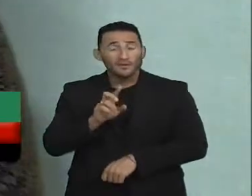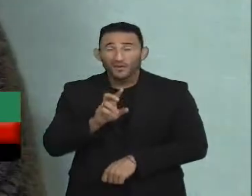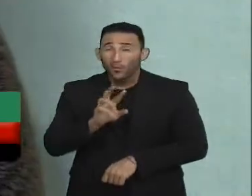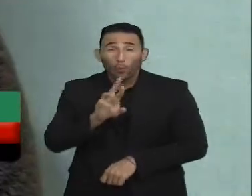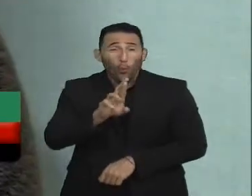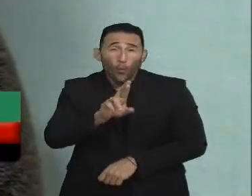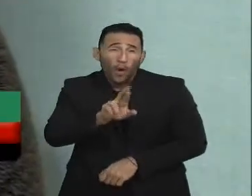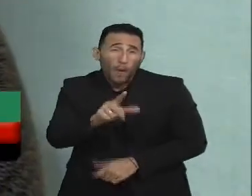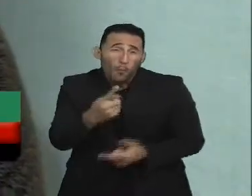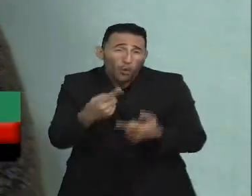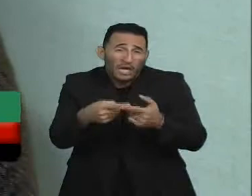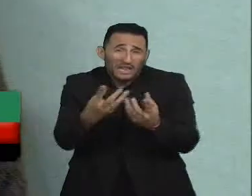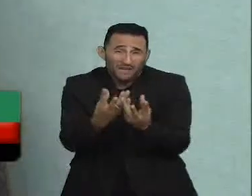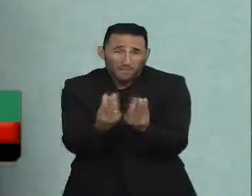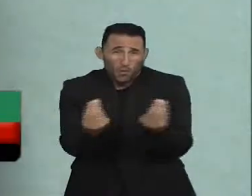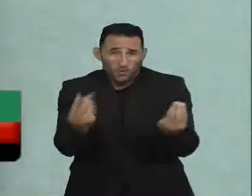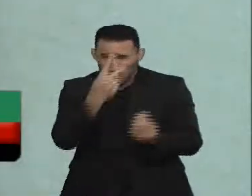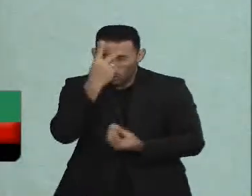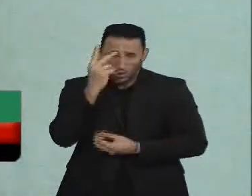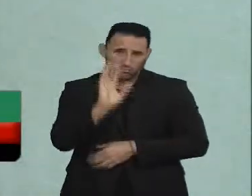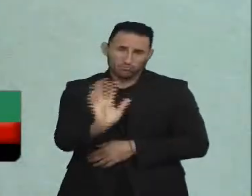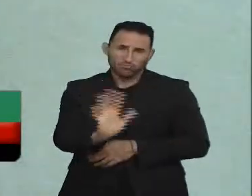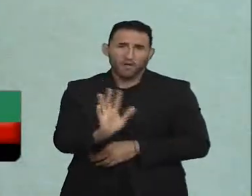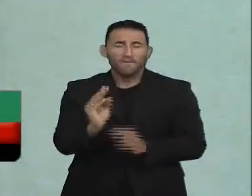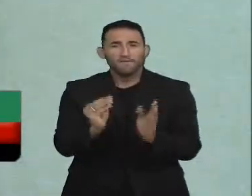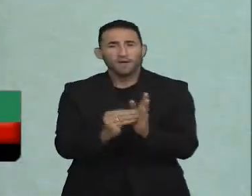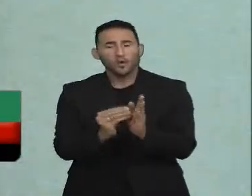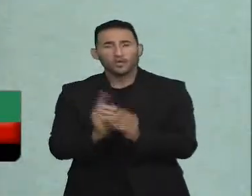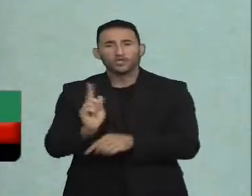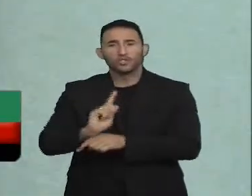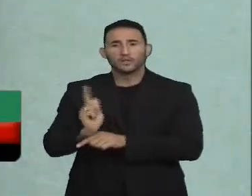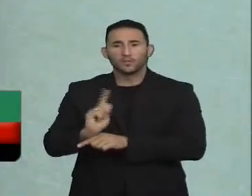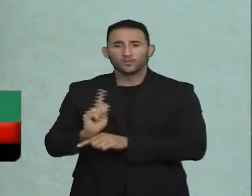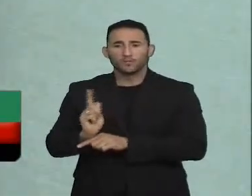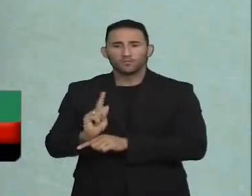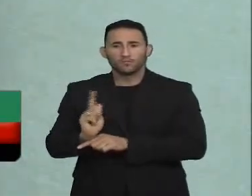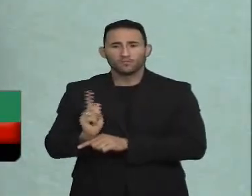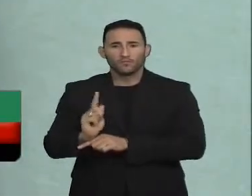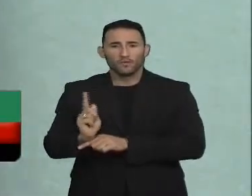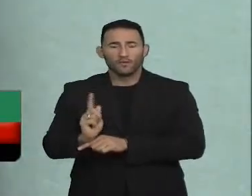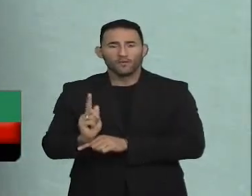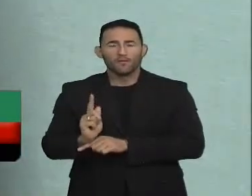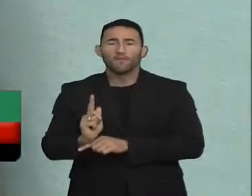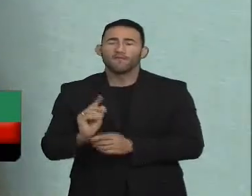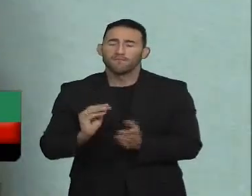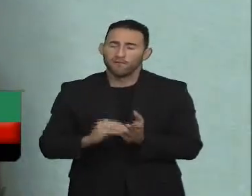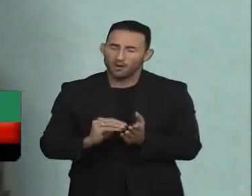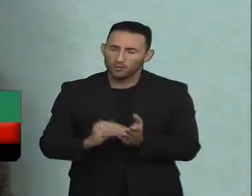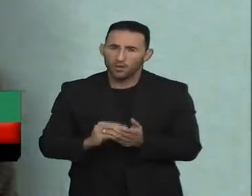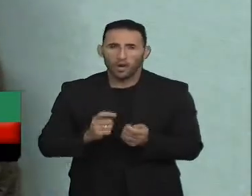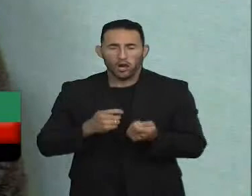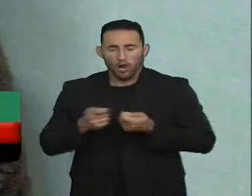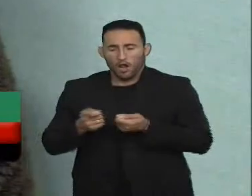de pessoas. Então, o problema qual que é? Falta de gestão. A gestão do Hospital e Maternidade Amadora